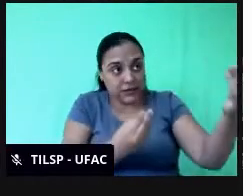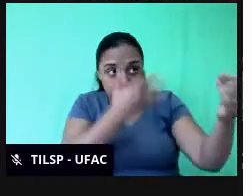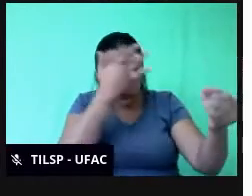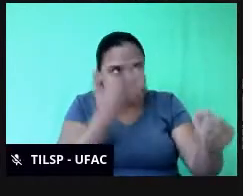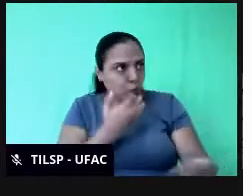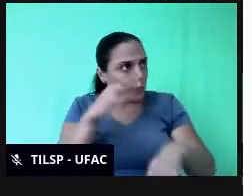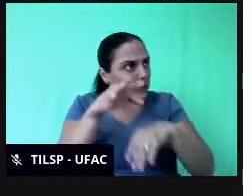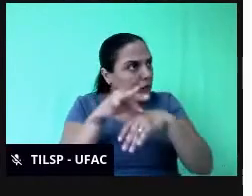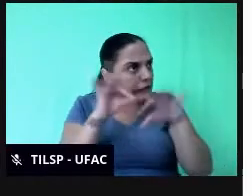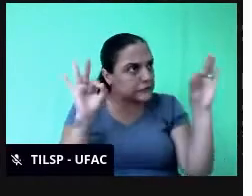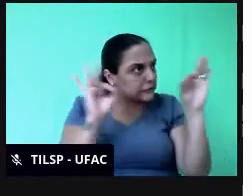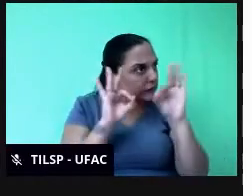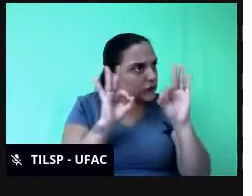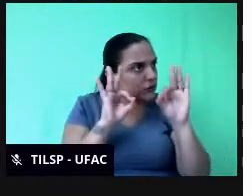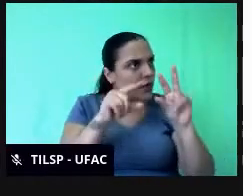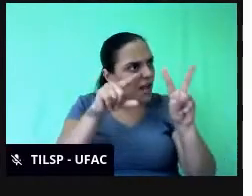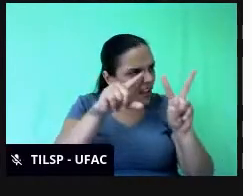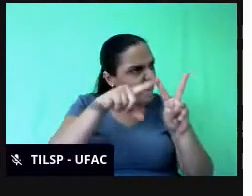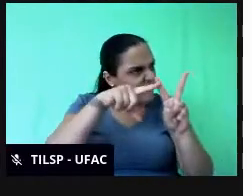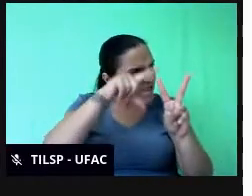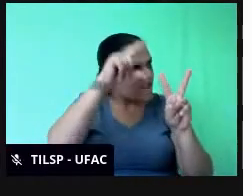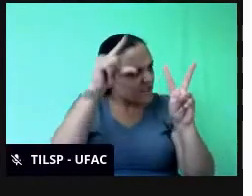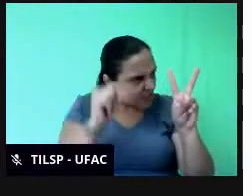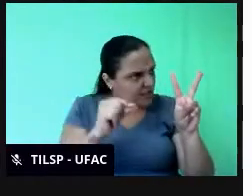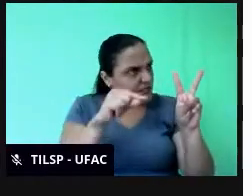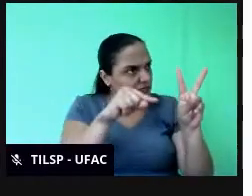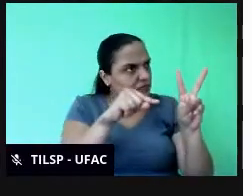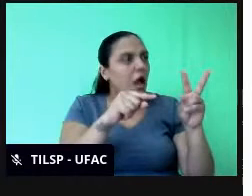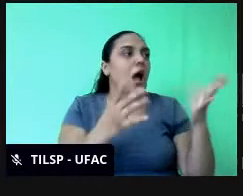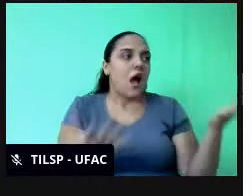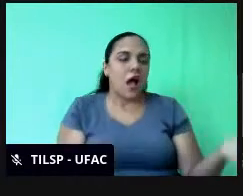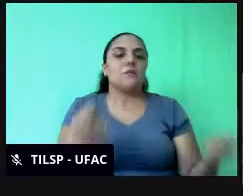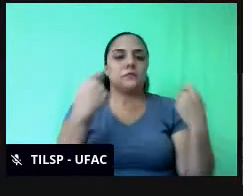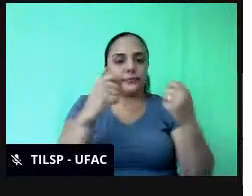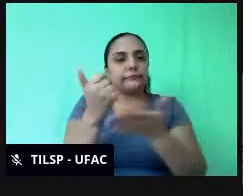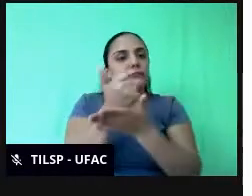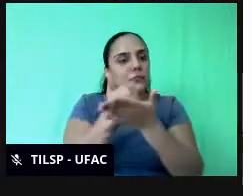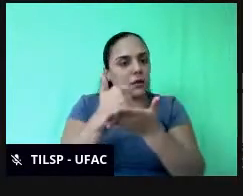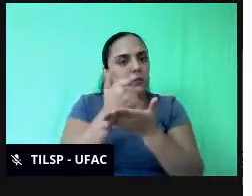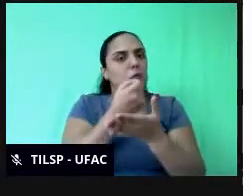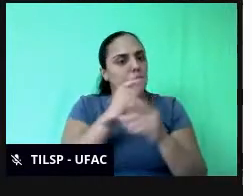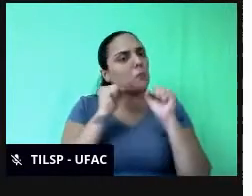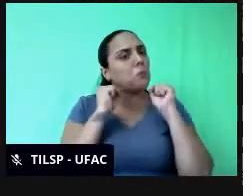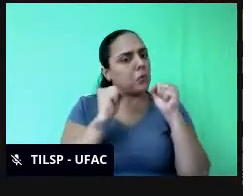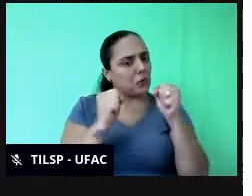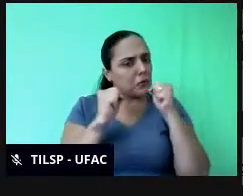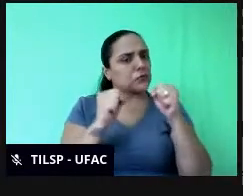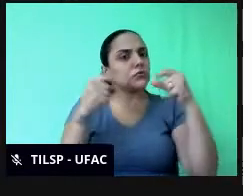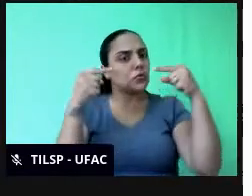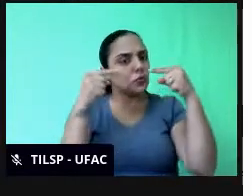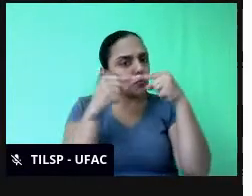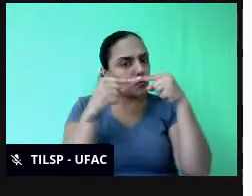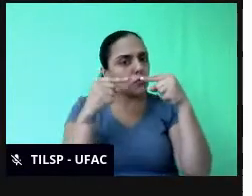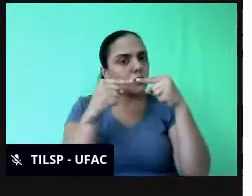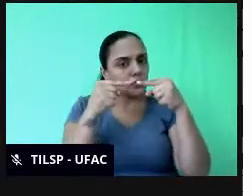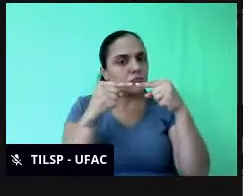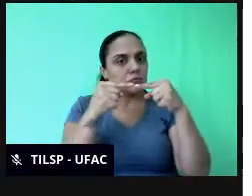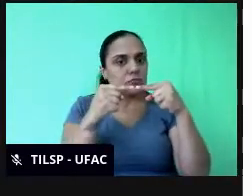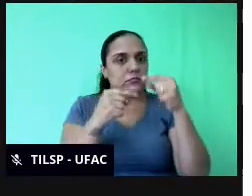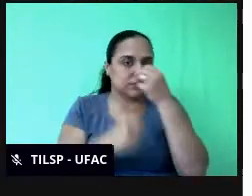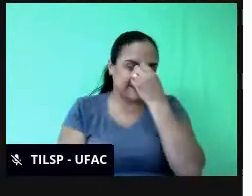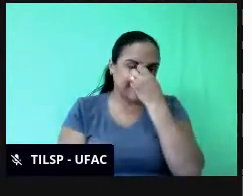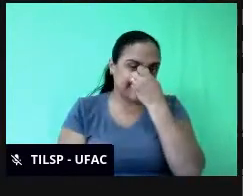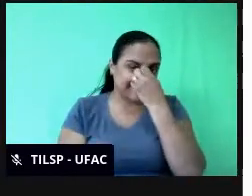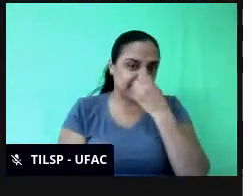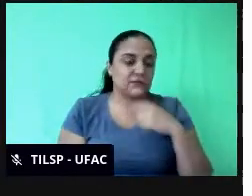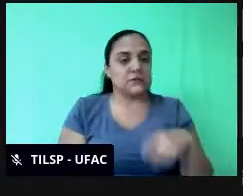lembrar que a cápsula também tem que ser vegana. Então, temos opções de cápsulas feitas à base de